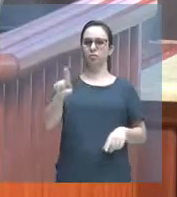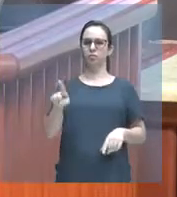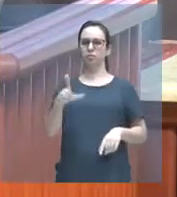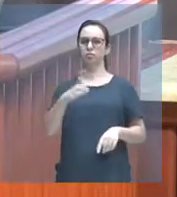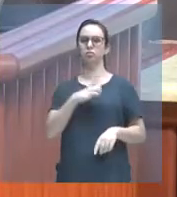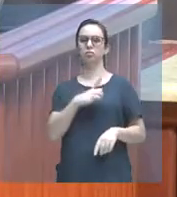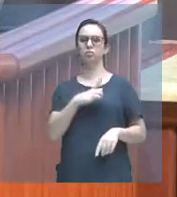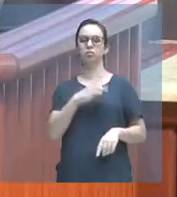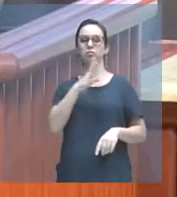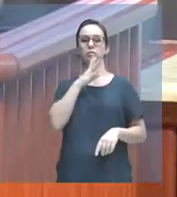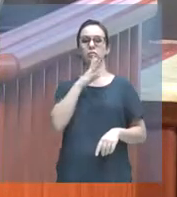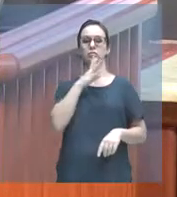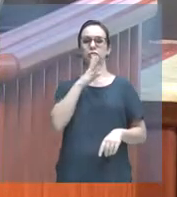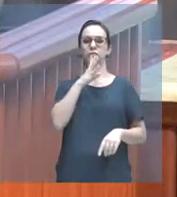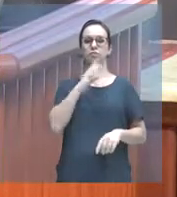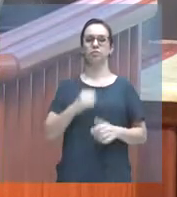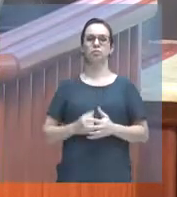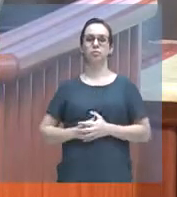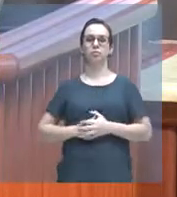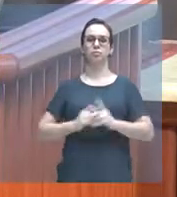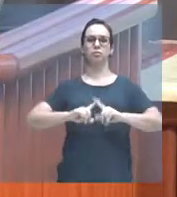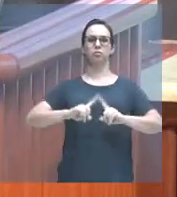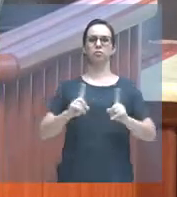João. Mas olha que